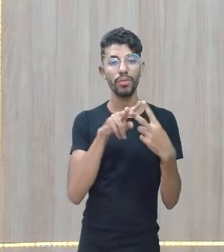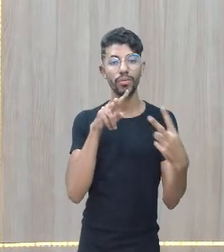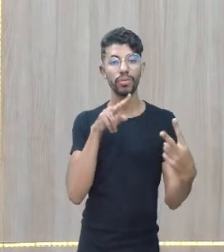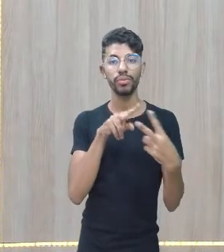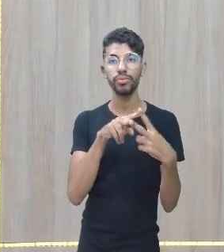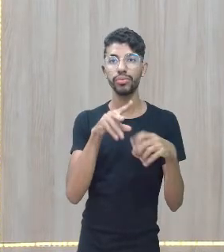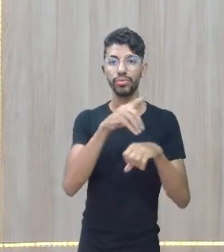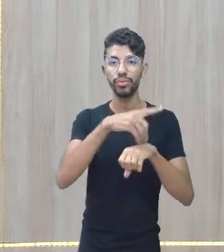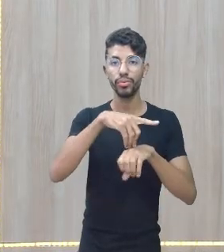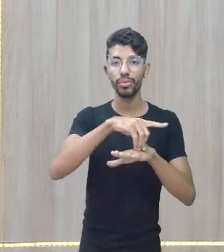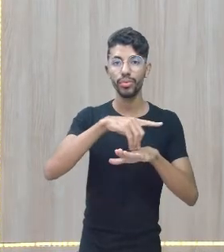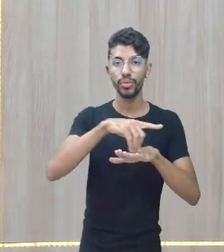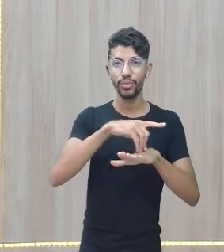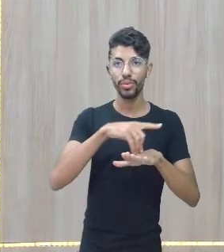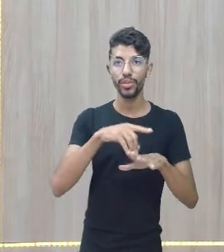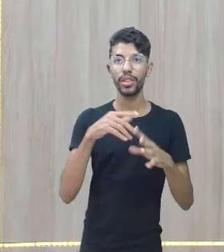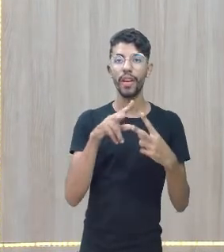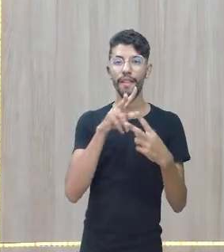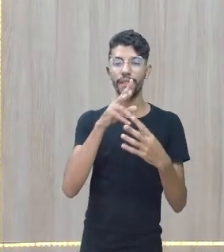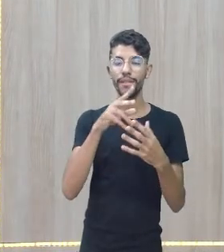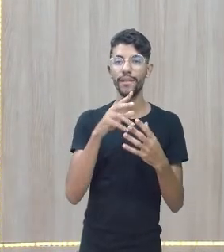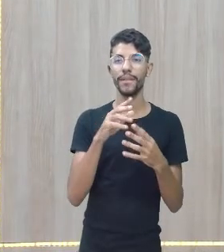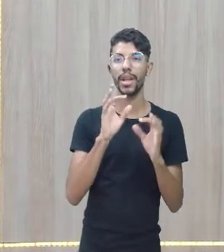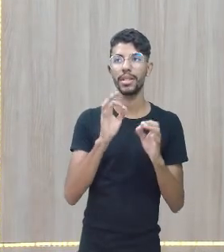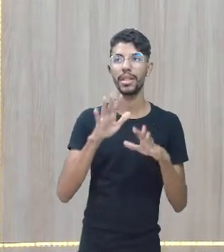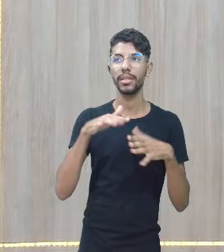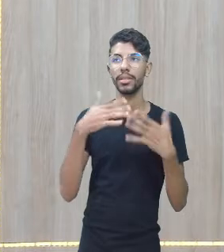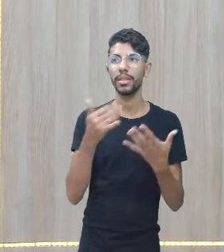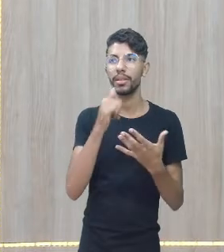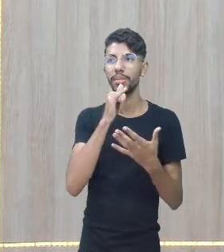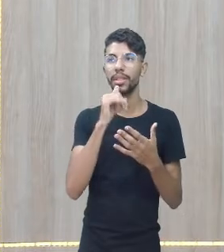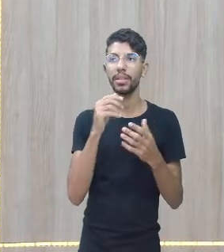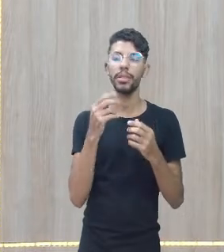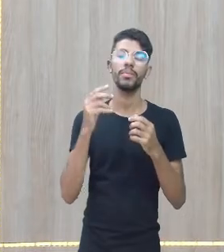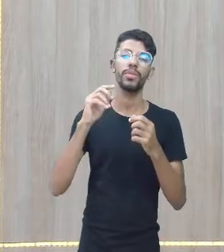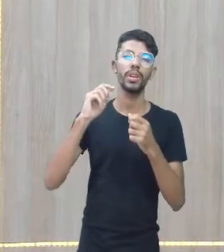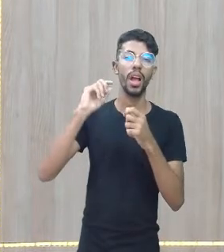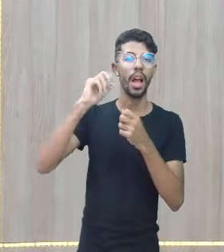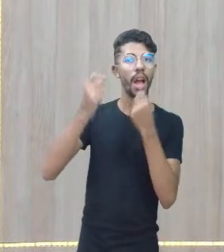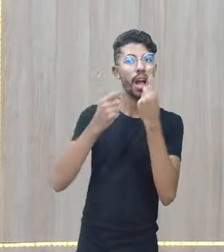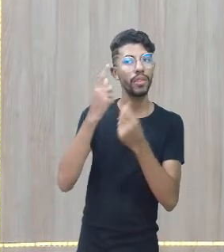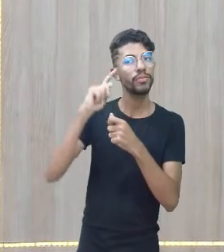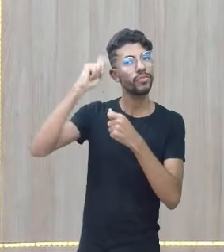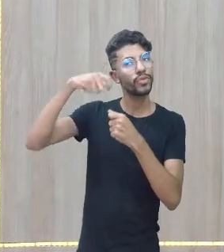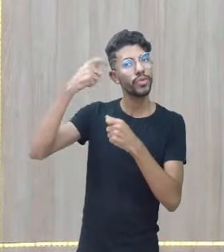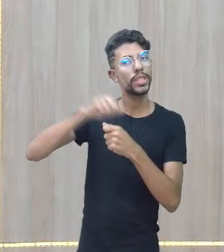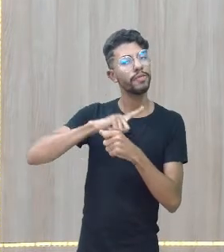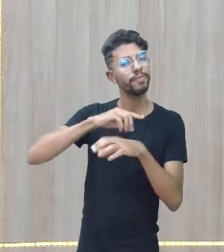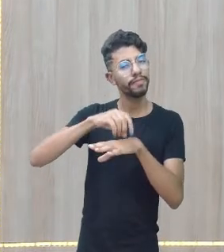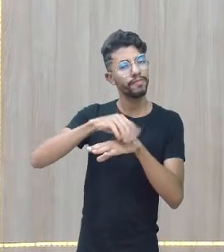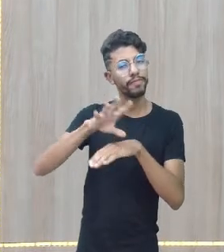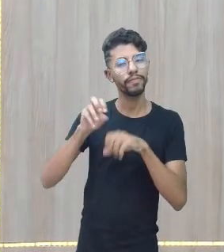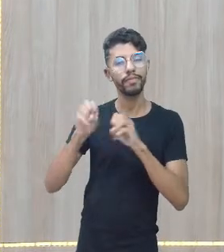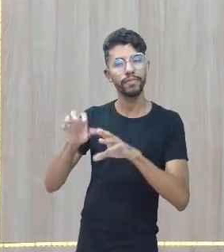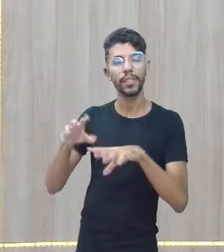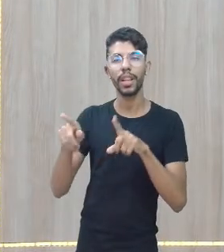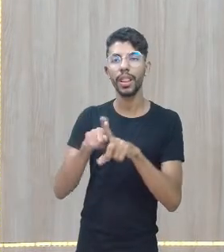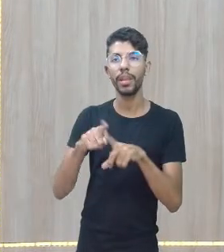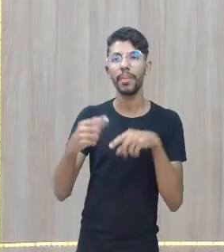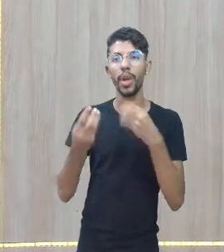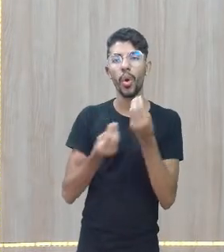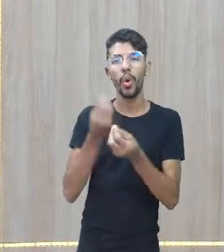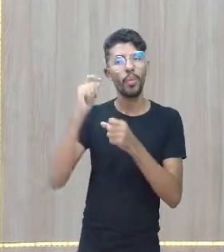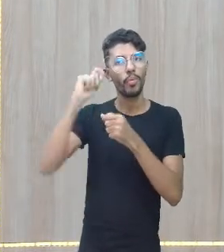Então, o manual de instrução ele passa a ser um tutorial em vídeo, muitas vezes. Mas na frente a gente recupera essa ideia para ver como esses